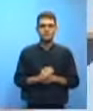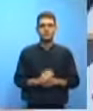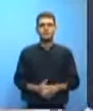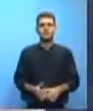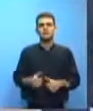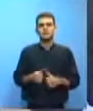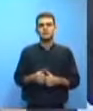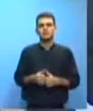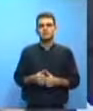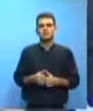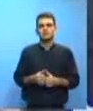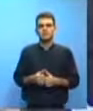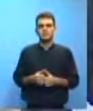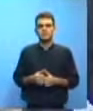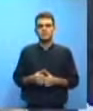sua família.